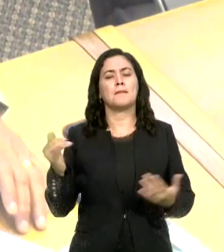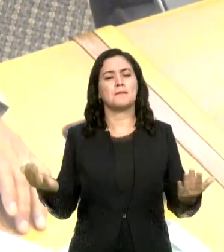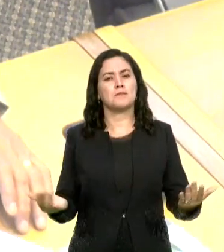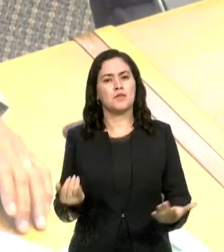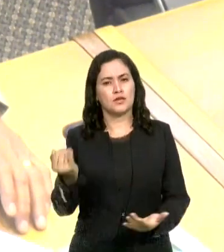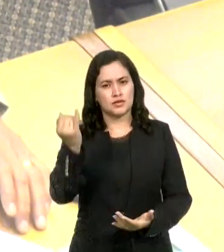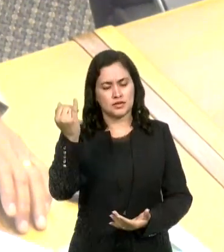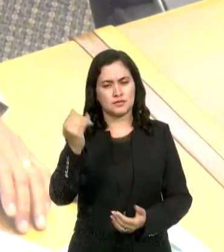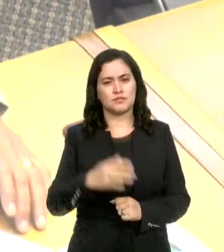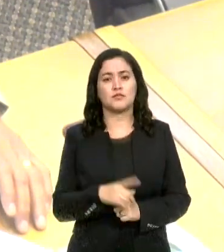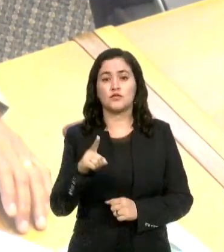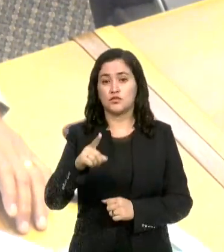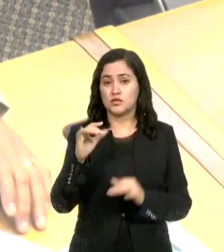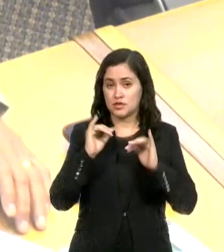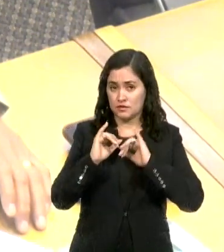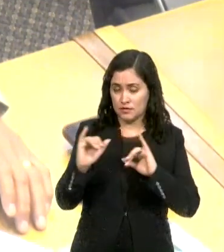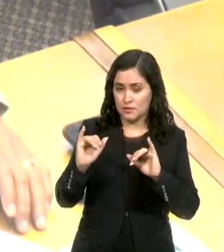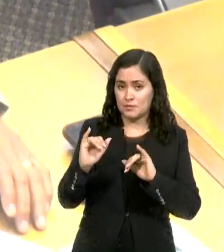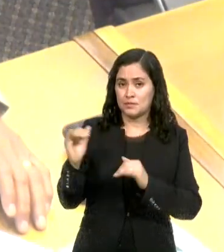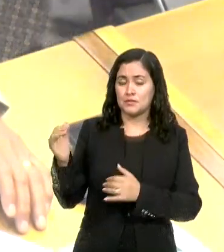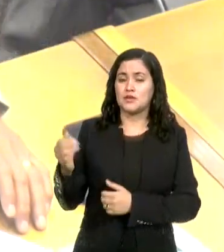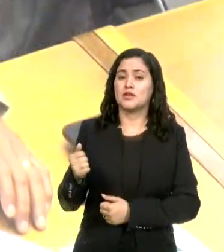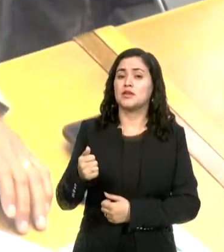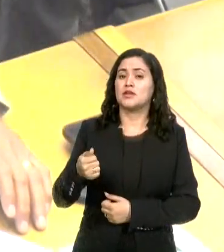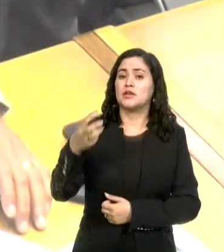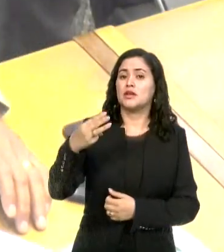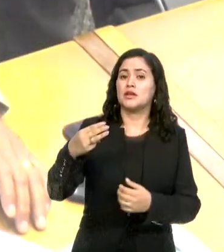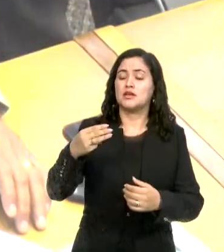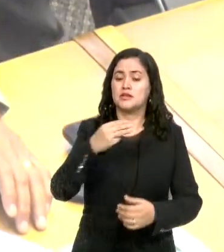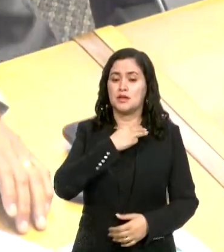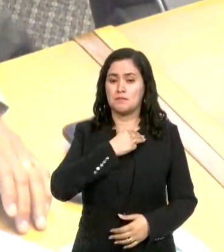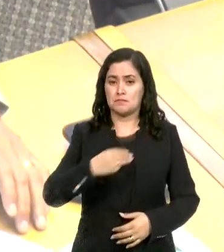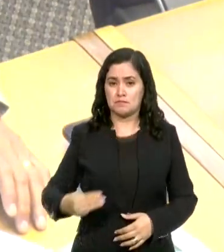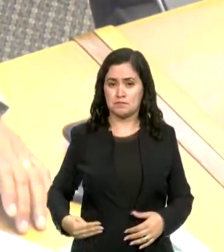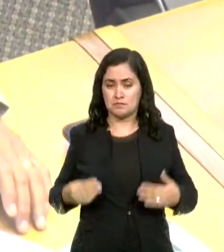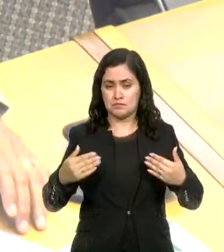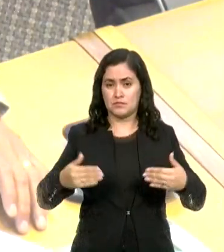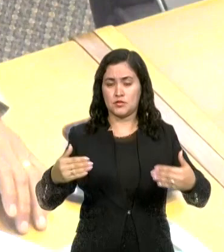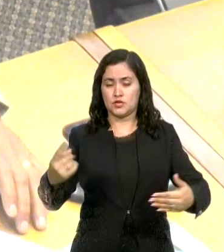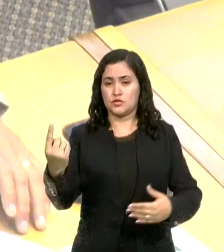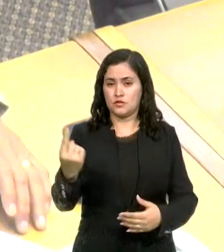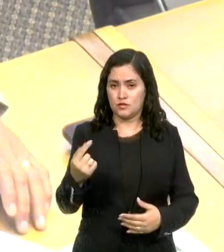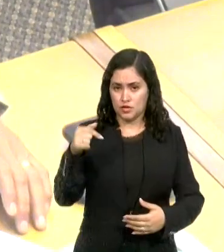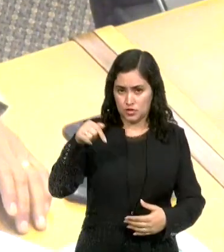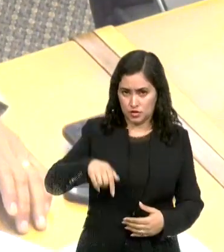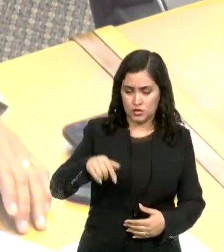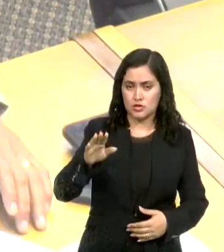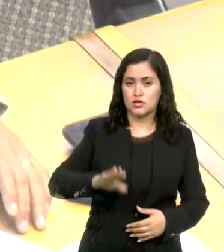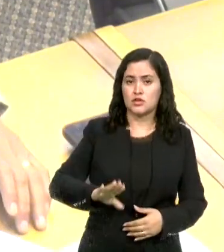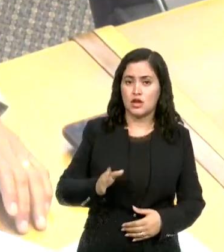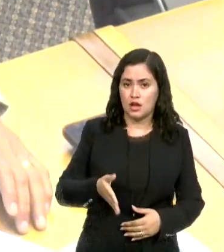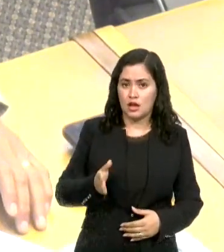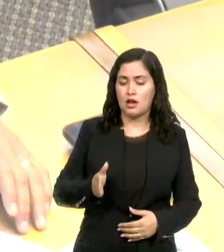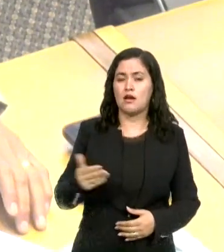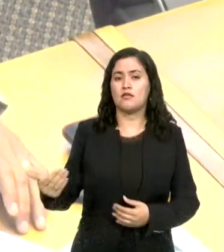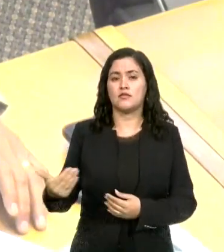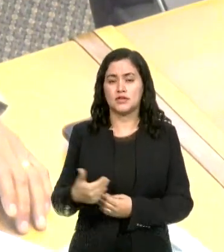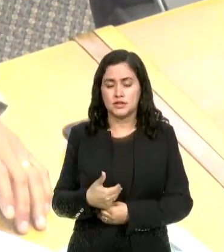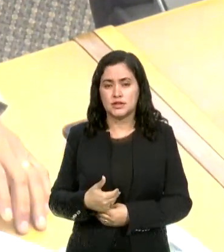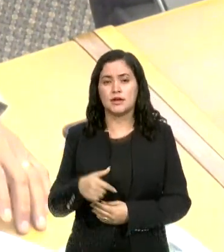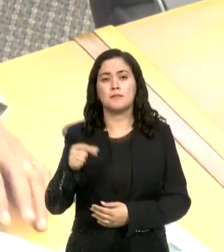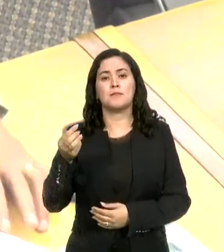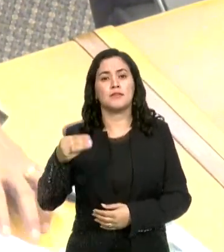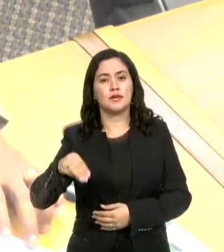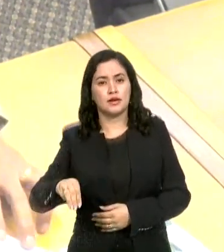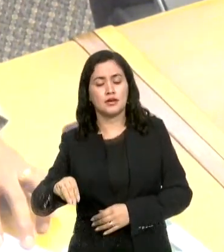Falou da vinda de 13 ministros. Semana que vem vai vir mais um. E o ministro das